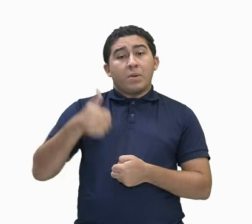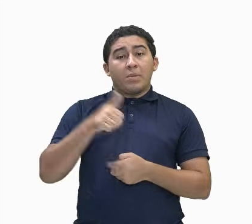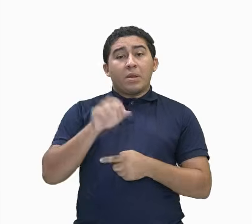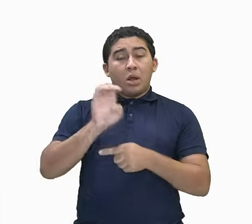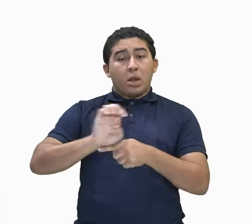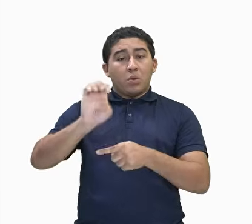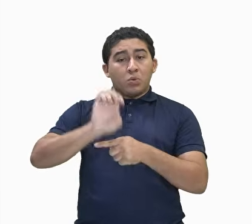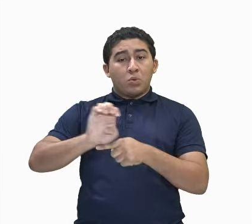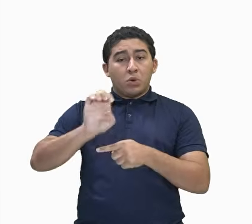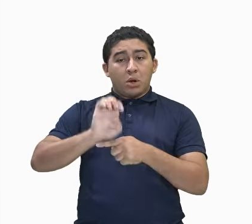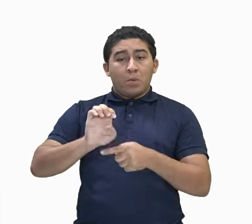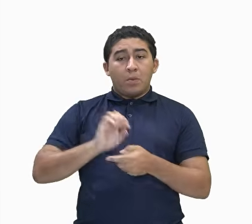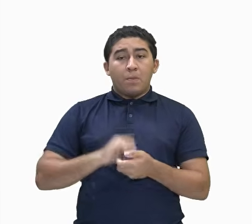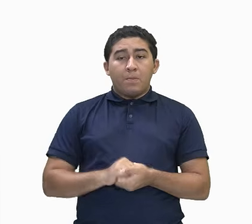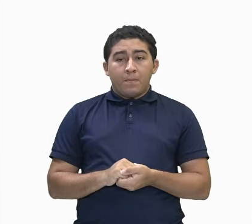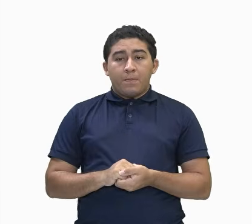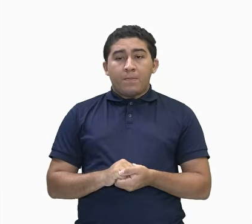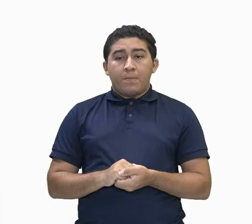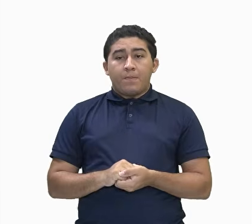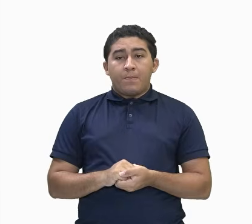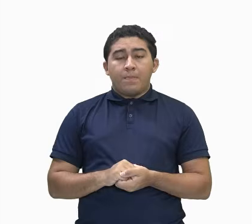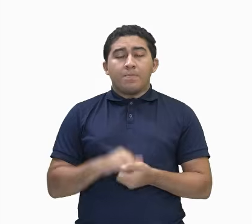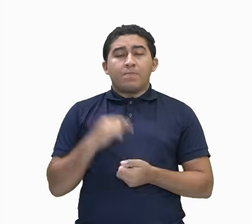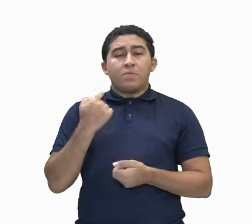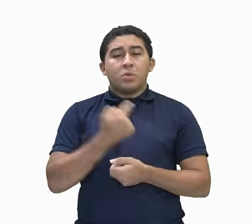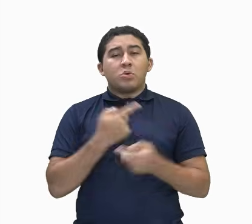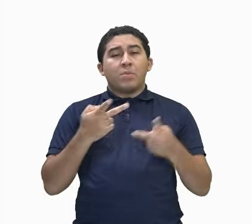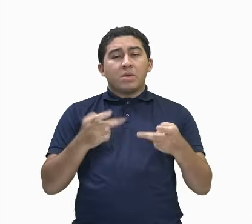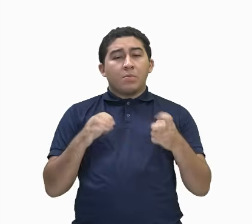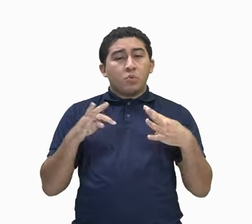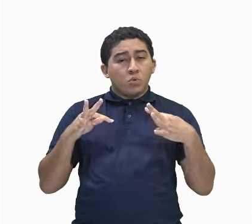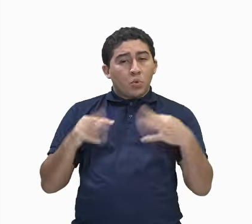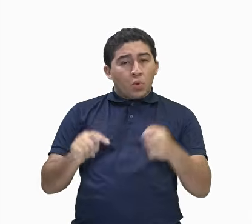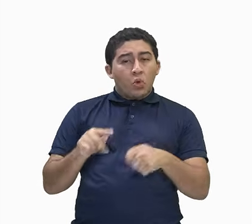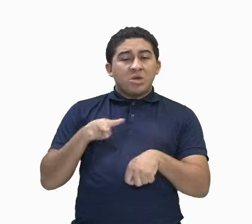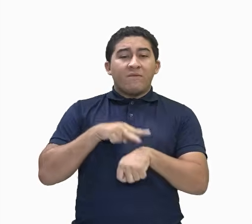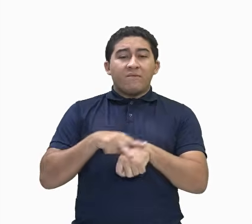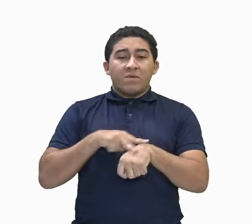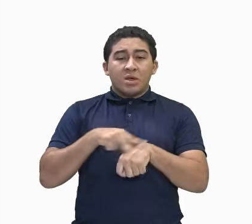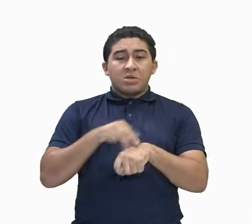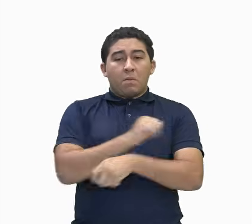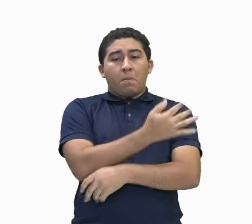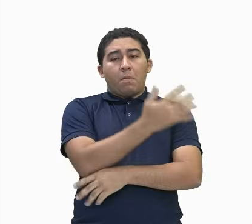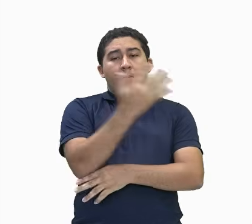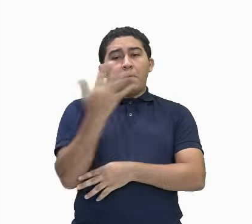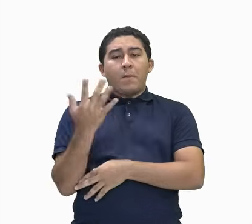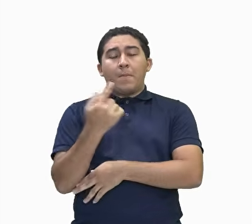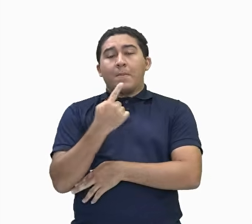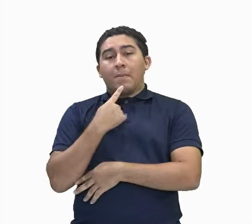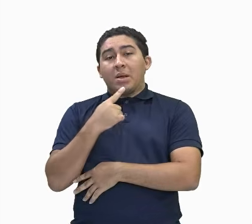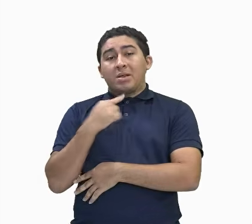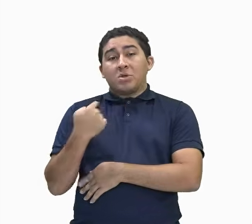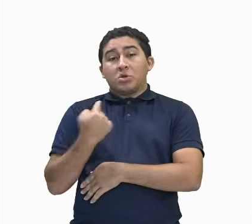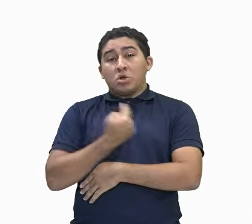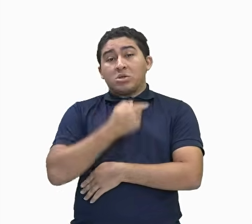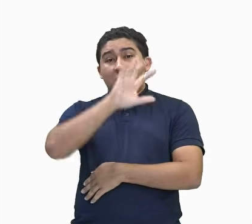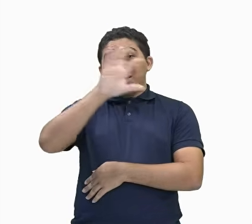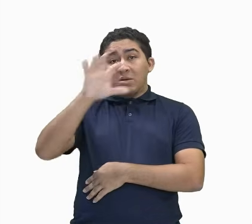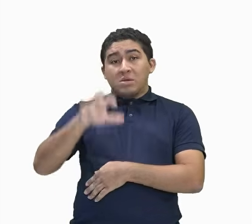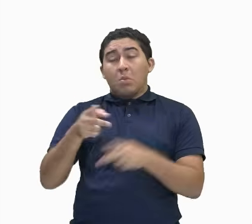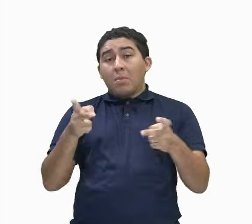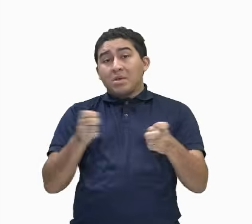equatorial, gente. Aí a gente observa toda essa parte verde que está na nossa região. Então, a gente observa a